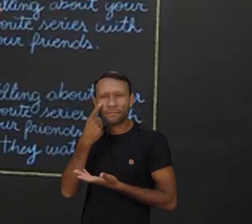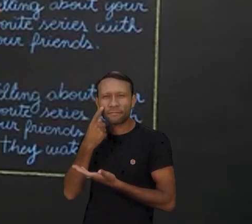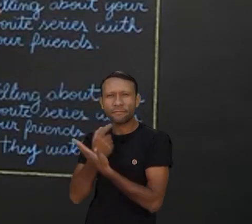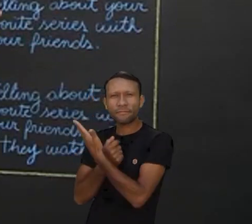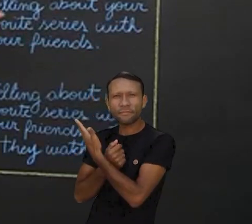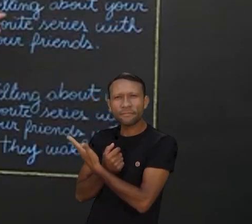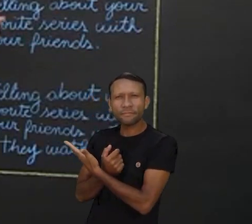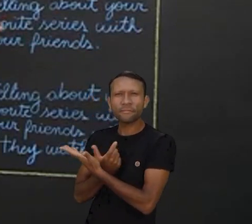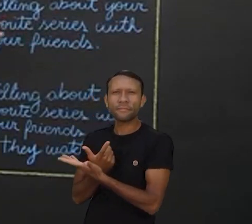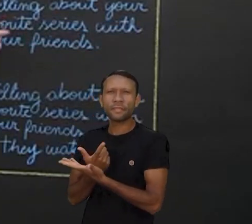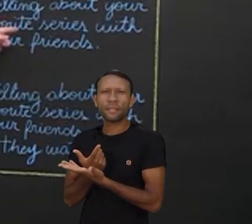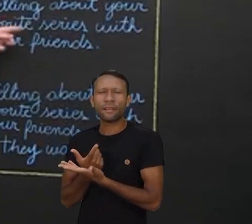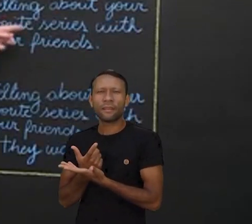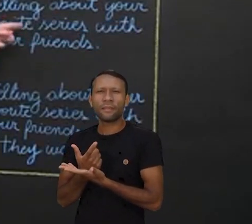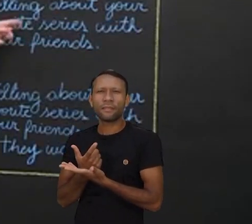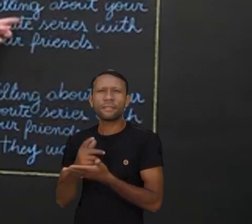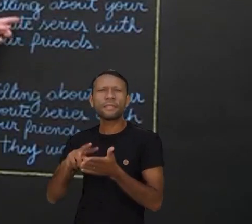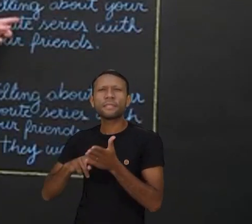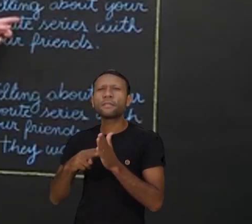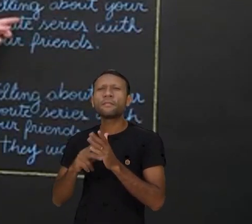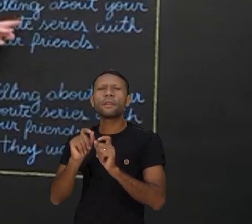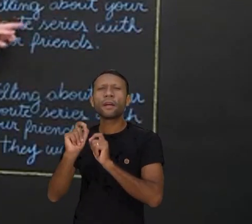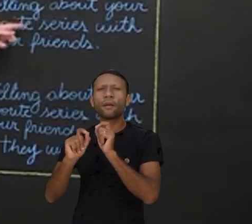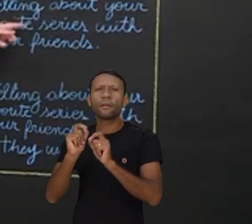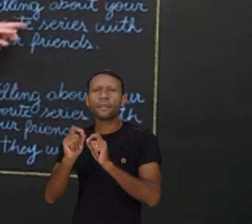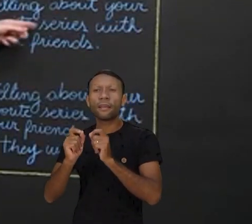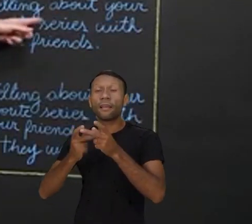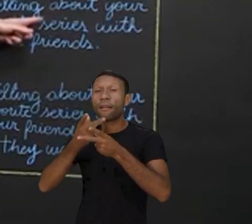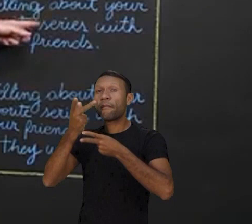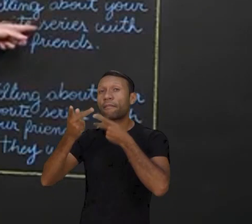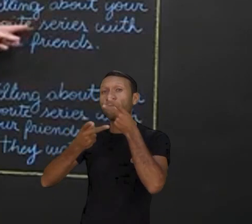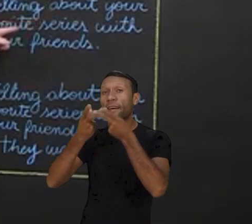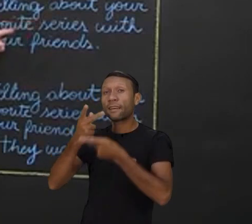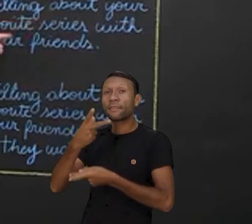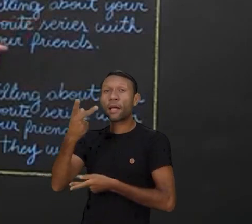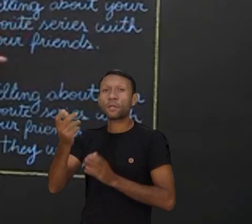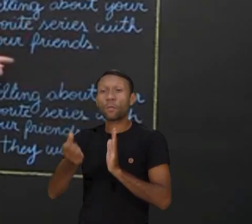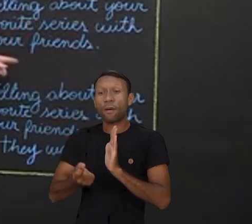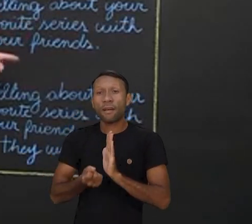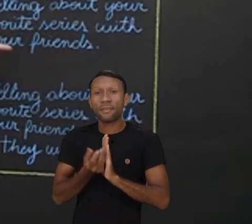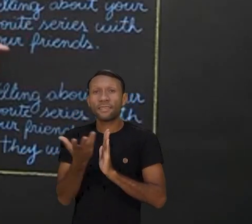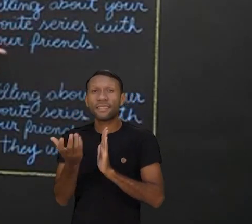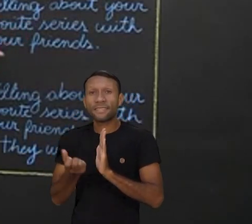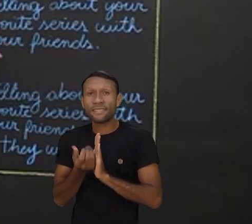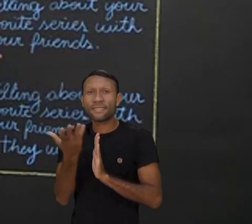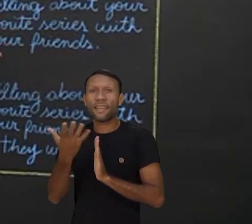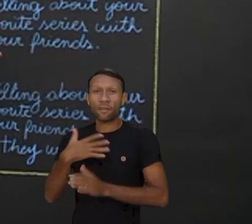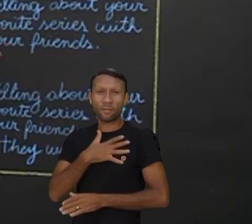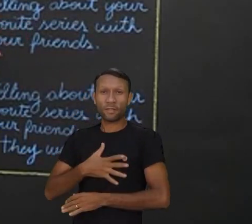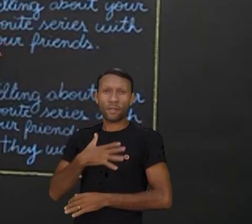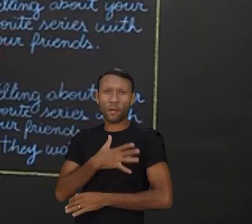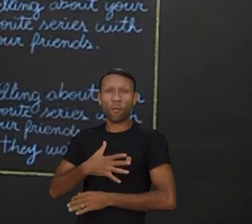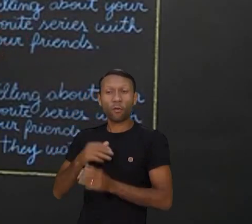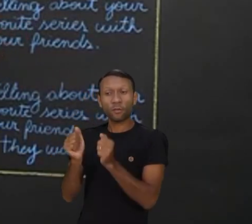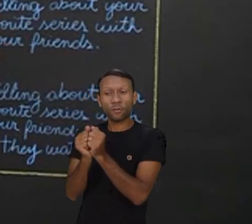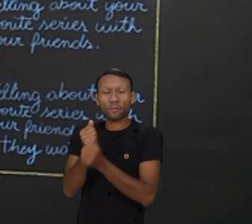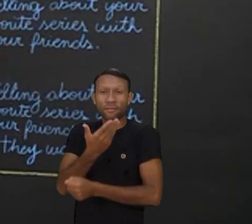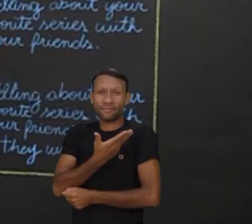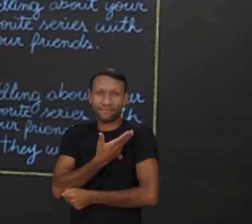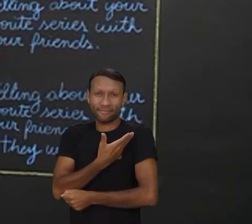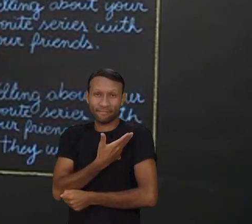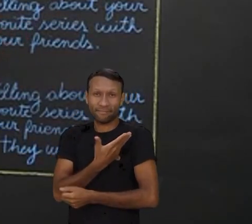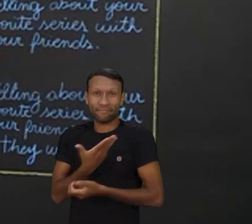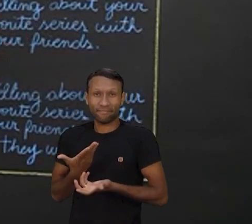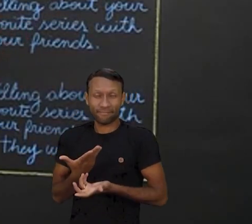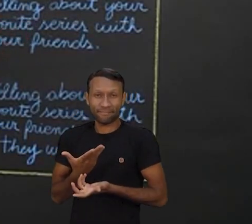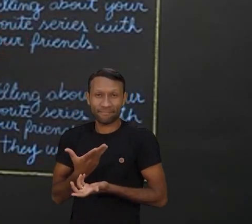telling about your favorite series, falando da sua série favorita com seus amigos. E aqui